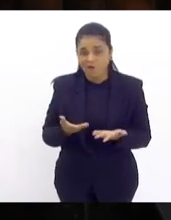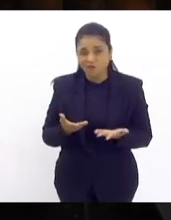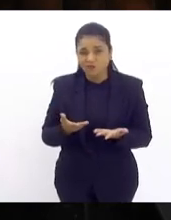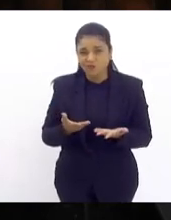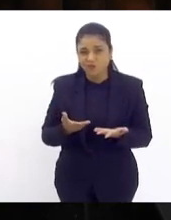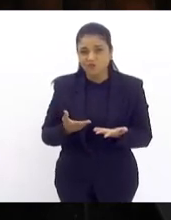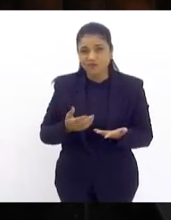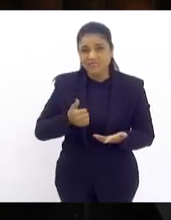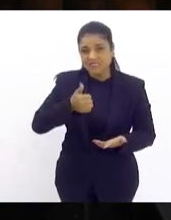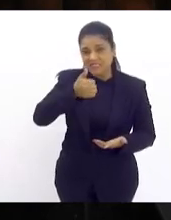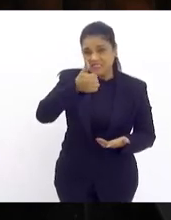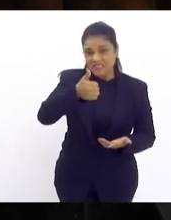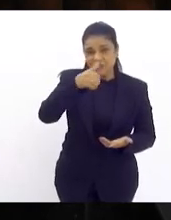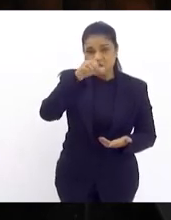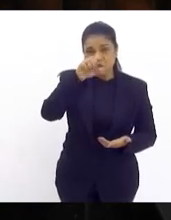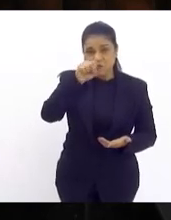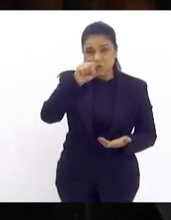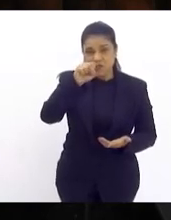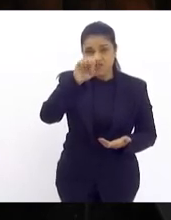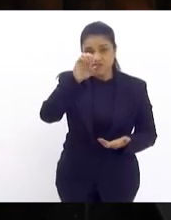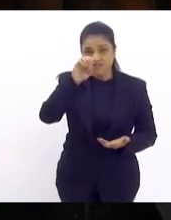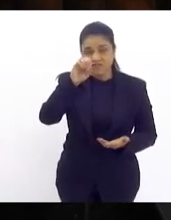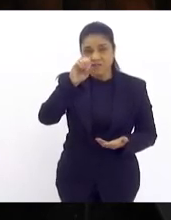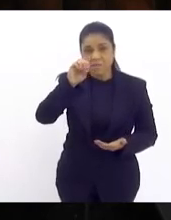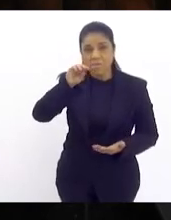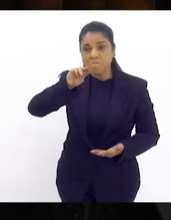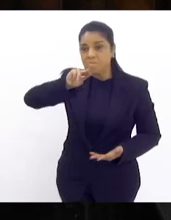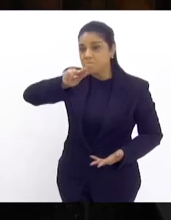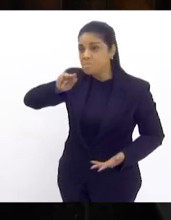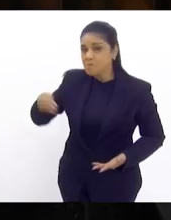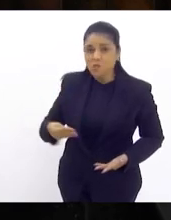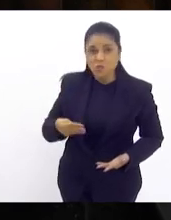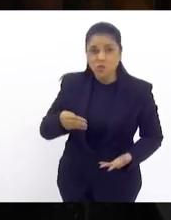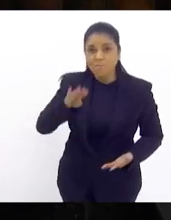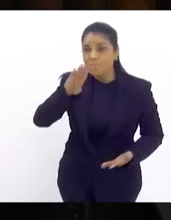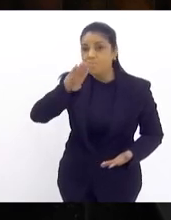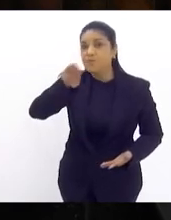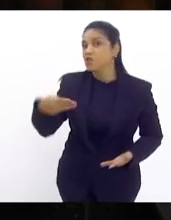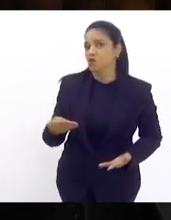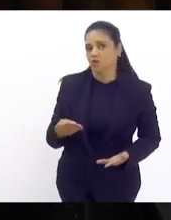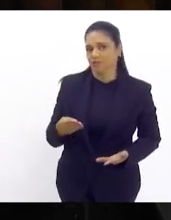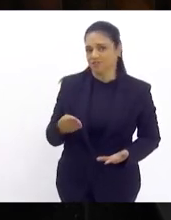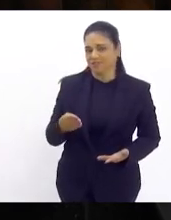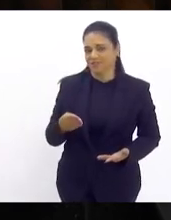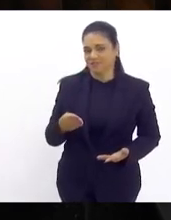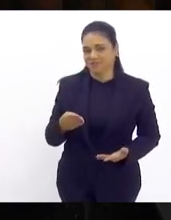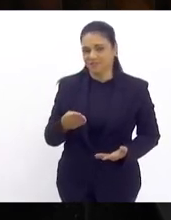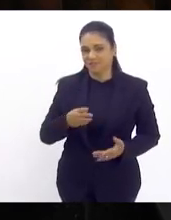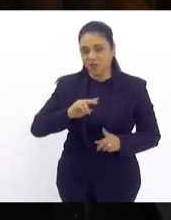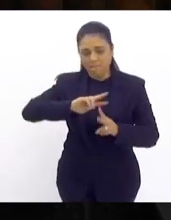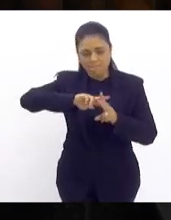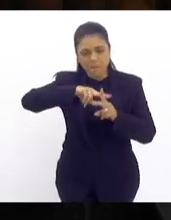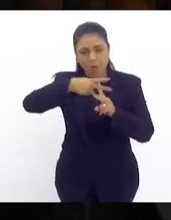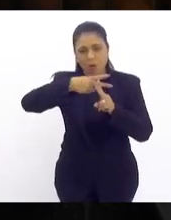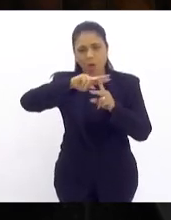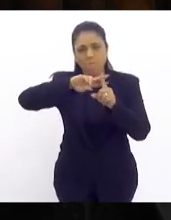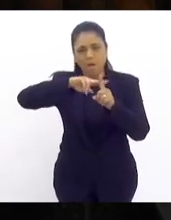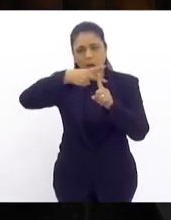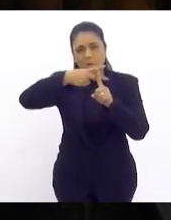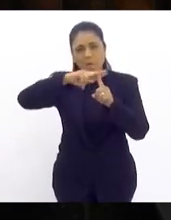dos 180 milhões já se bilhões já se multiplicou muitas vezes